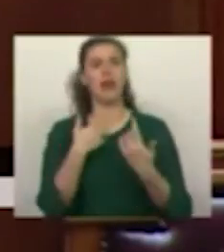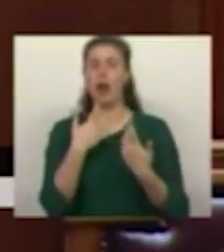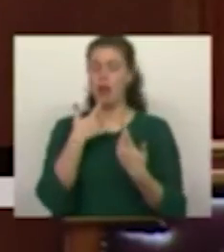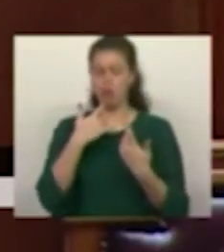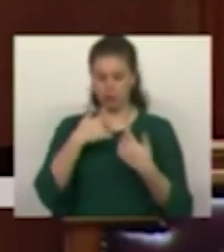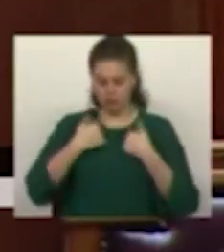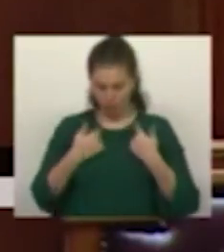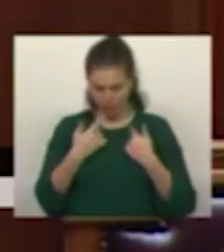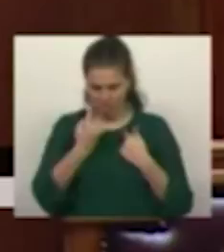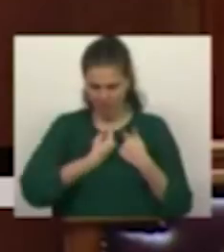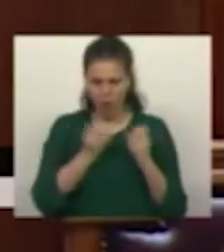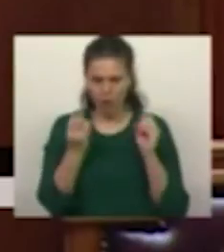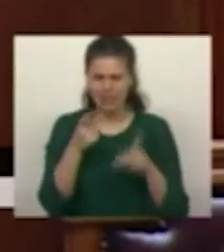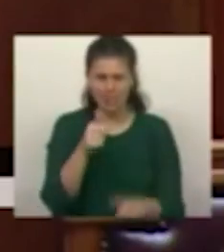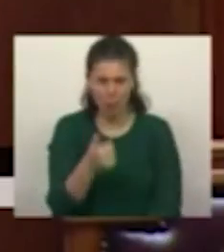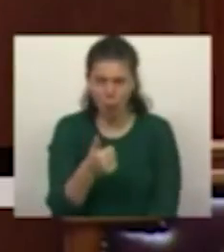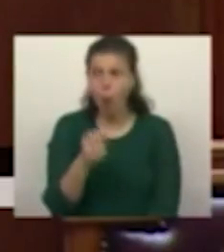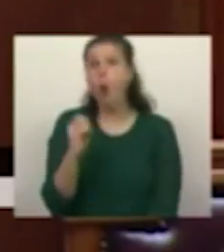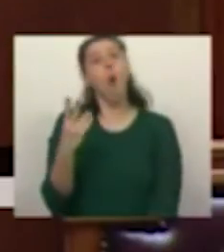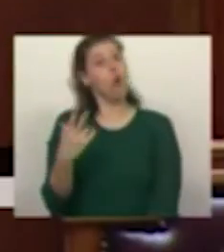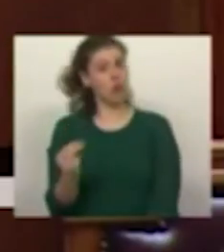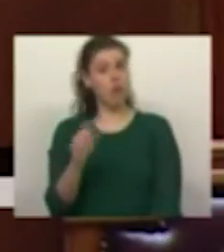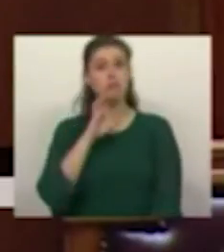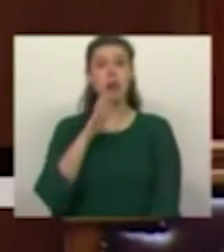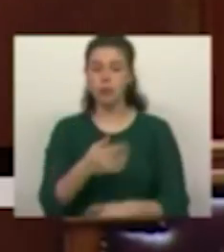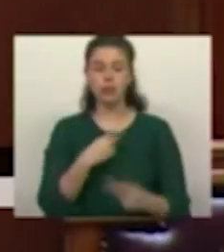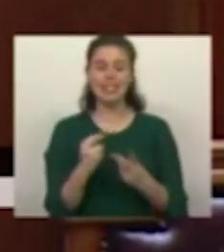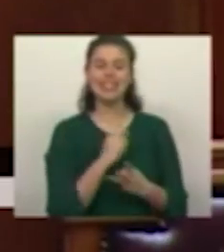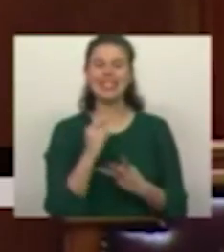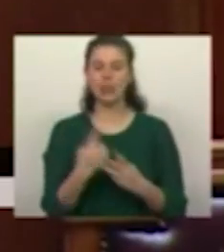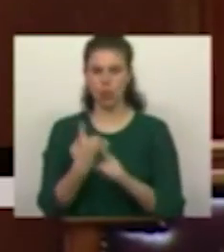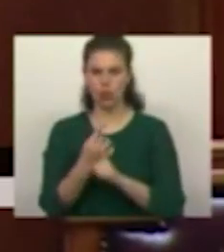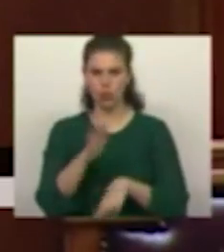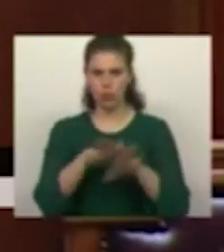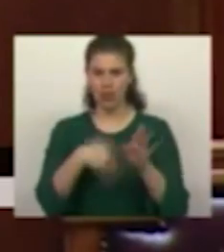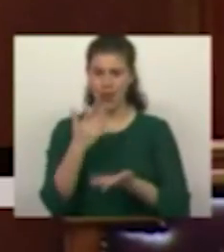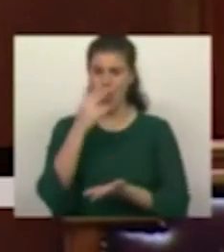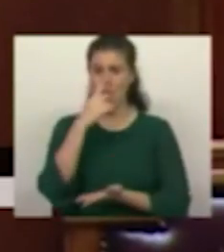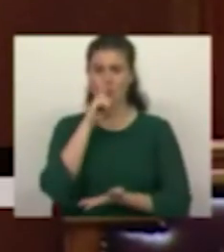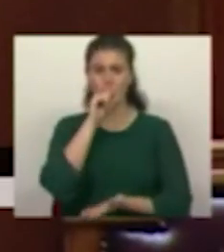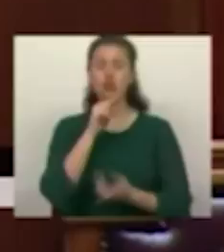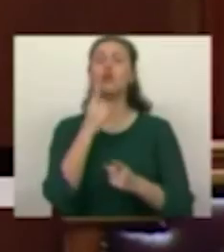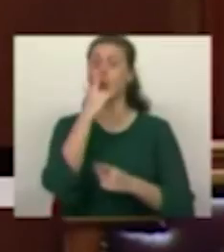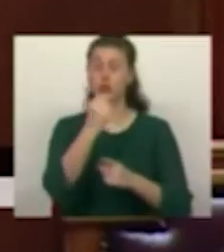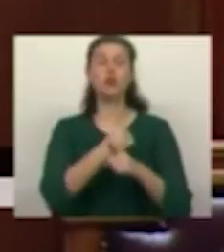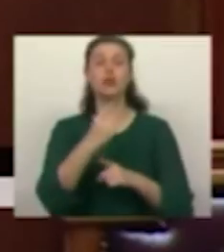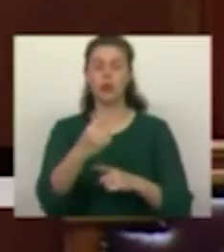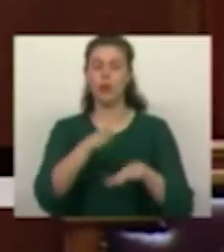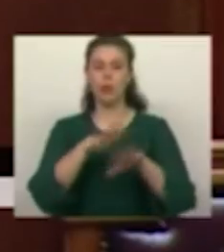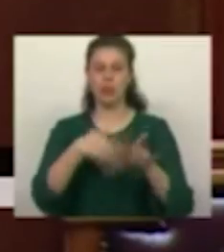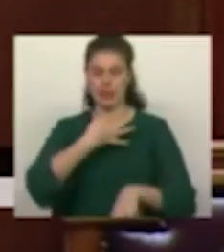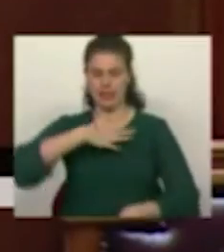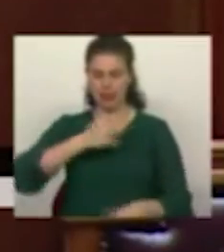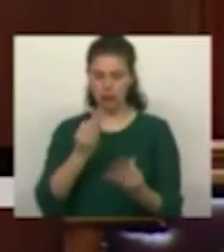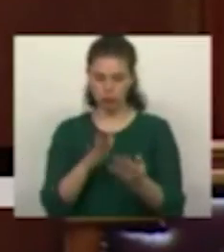nos colocar é se isso é bom ou não para o país. Porquê Montijo? Primeiro, porque nós